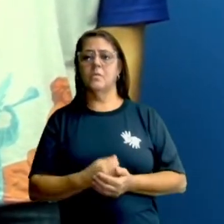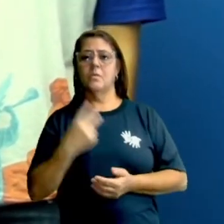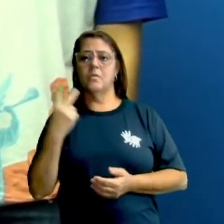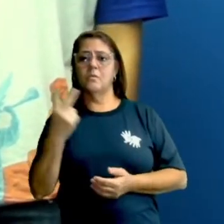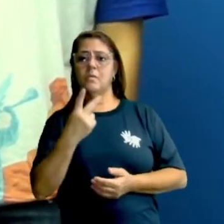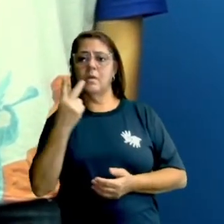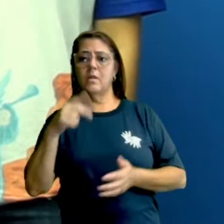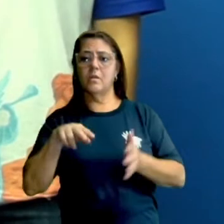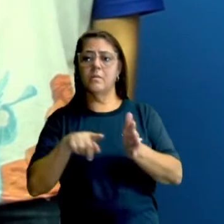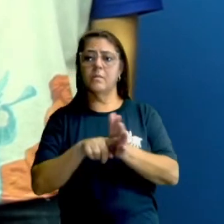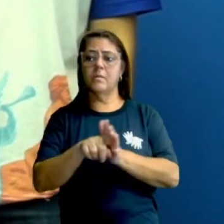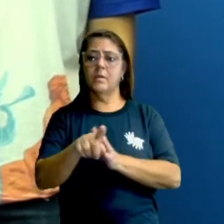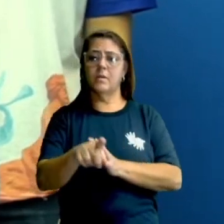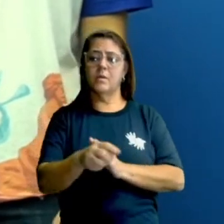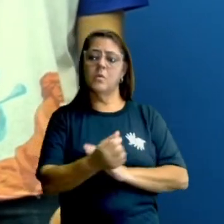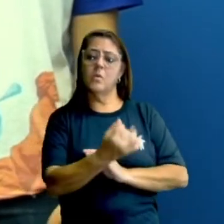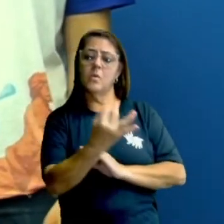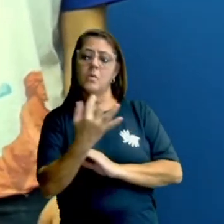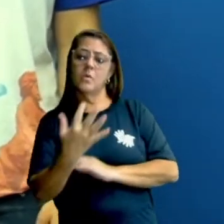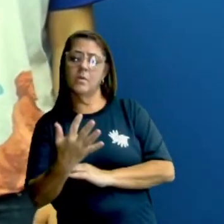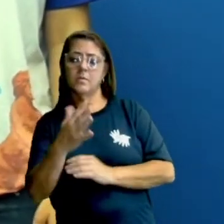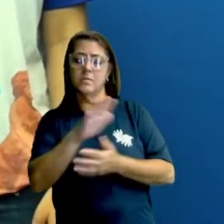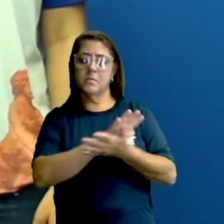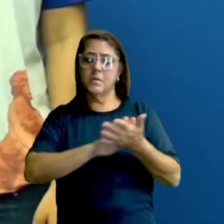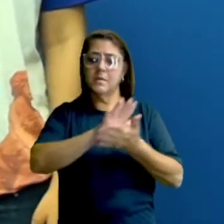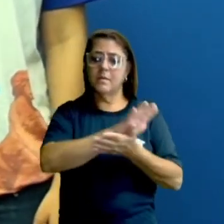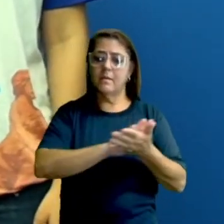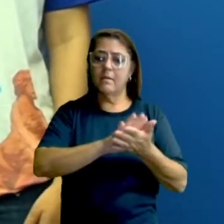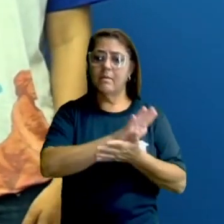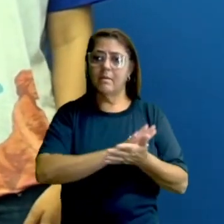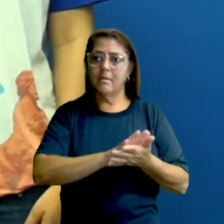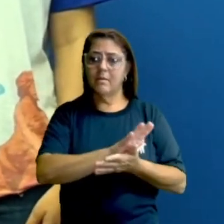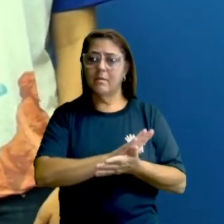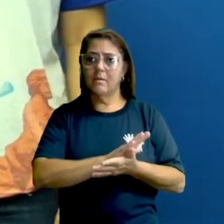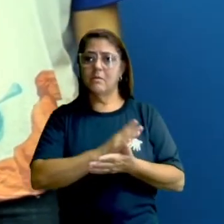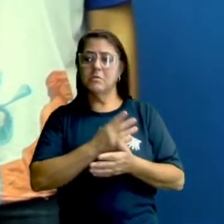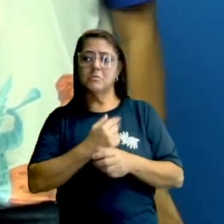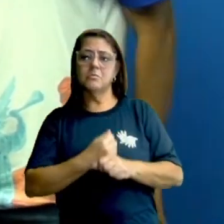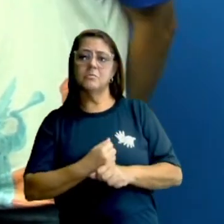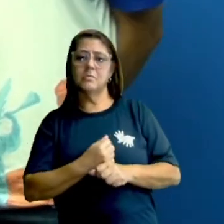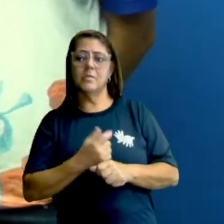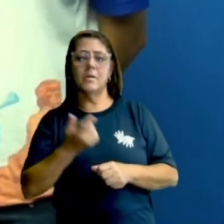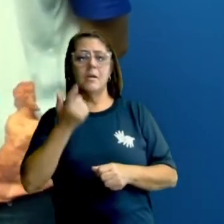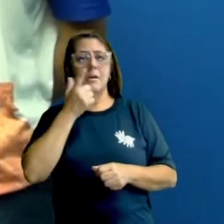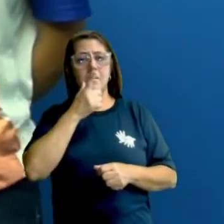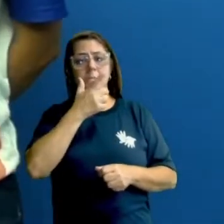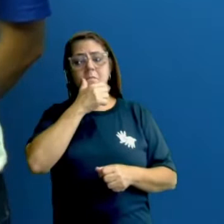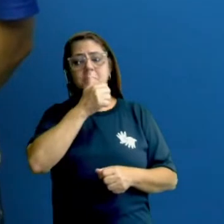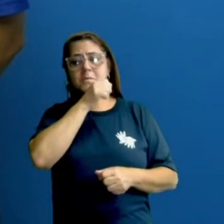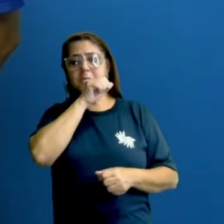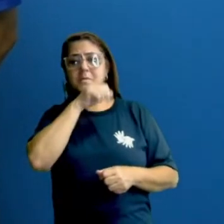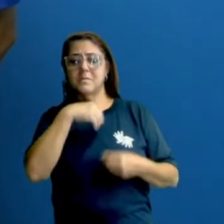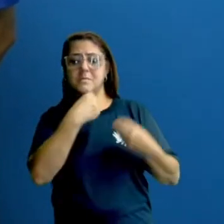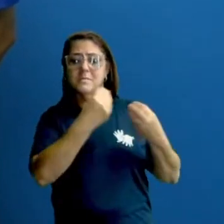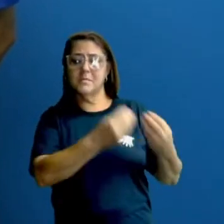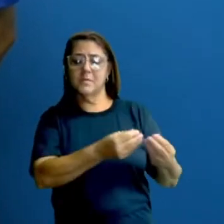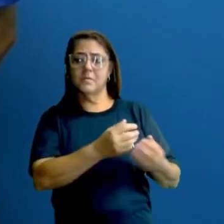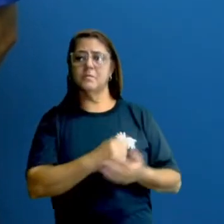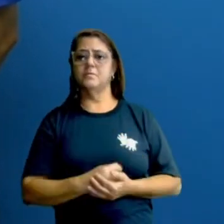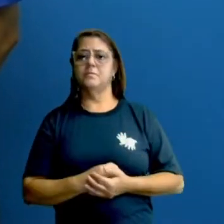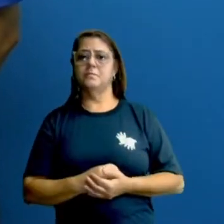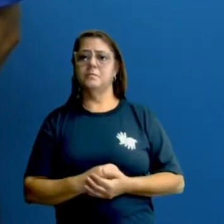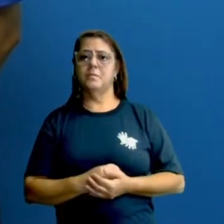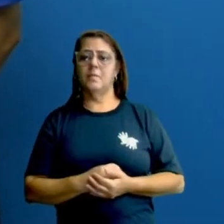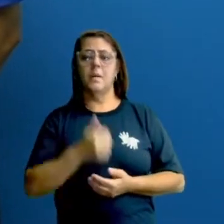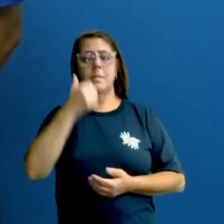valor da pergunta. Quantos brigadeiros ele ganhou da sua mãe? Então, veja só. Ele